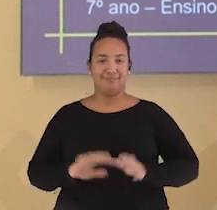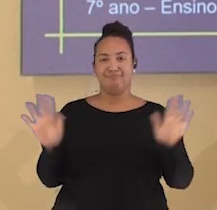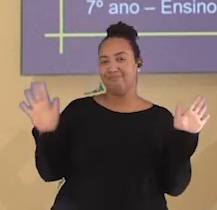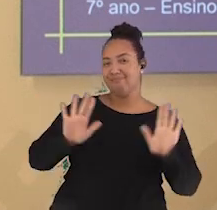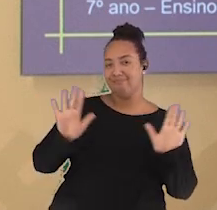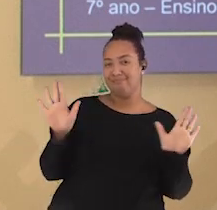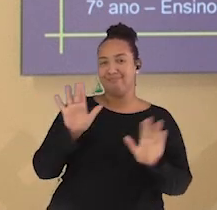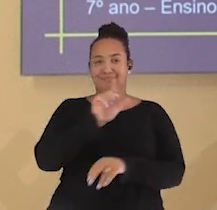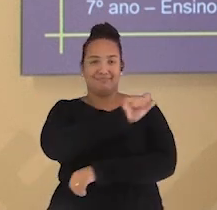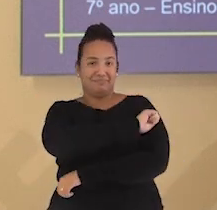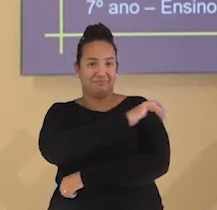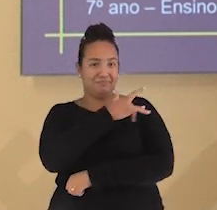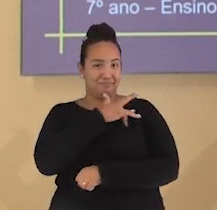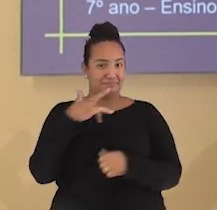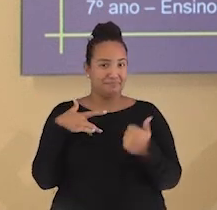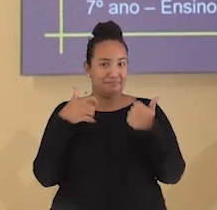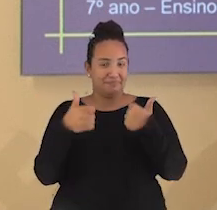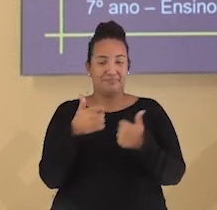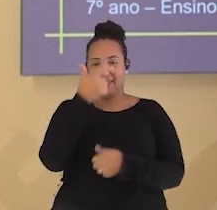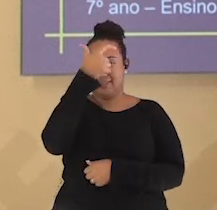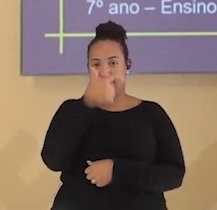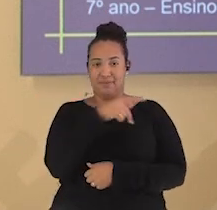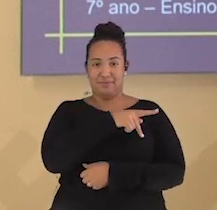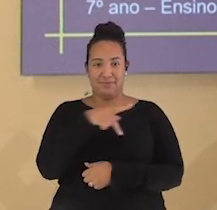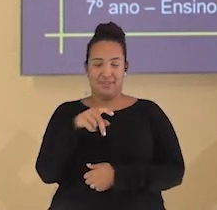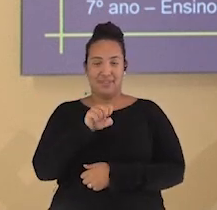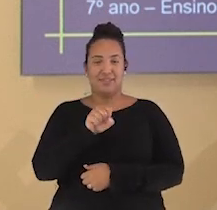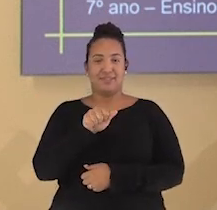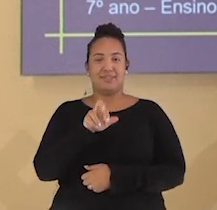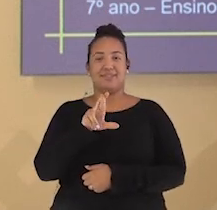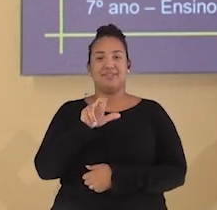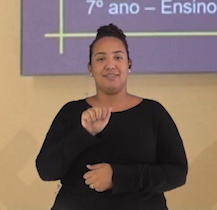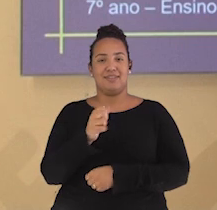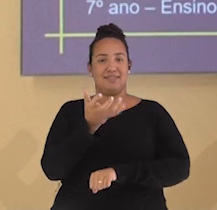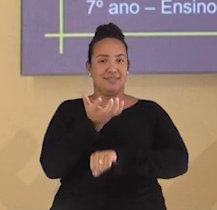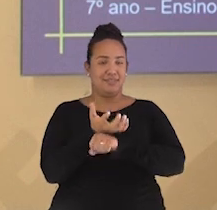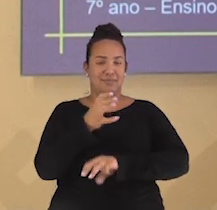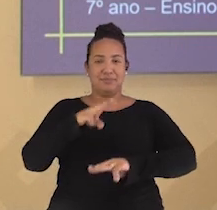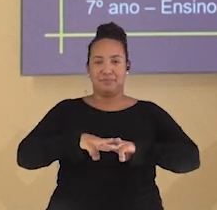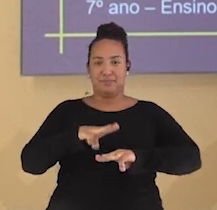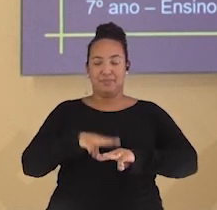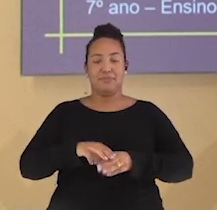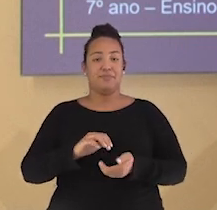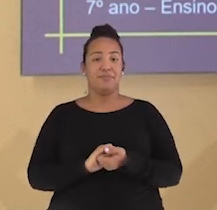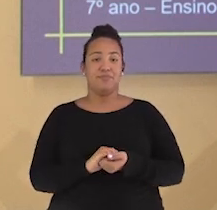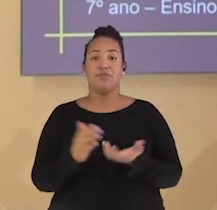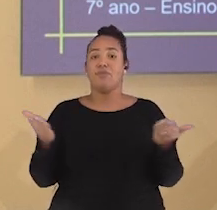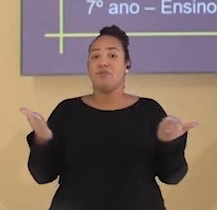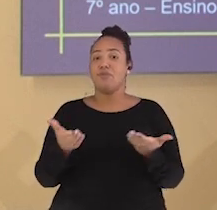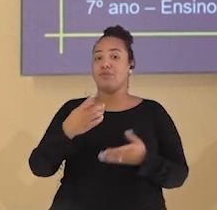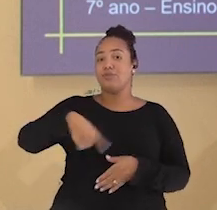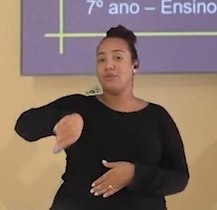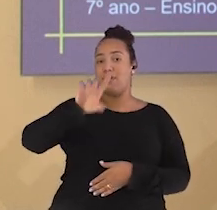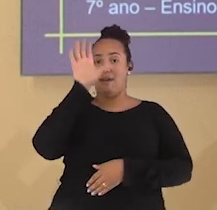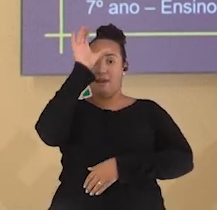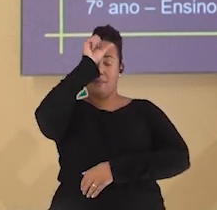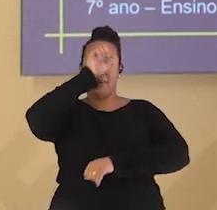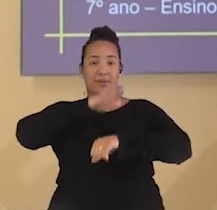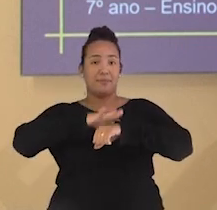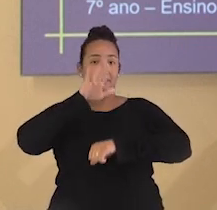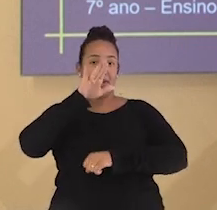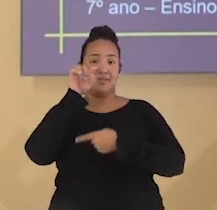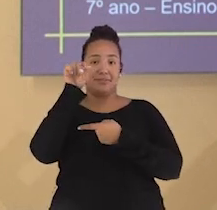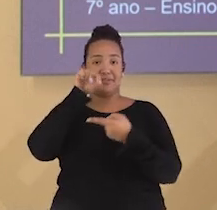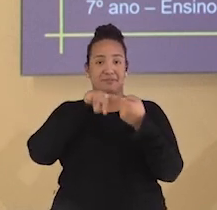estudantes, tudo bem com vocês? Eu sou a professora Sara Ribeiro, de Matemática. Hoje vamos aprender um pouco sobre